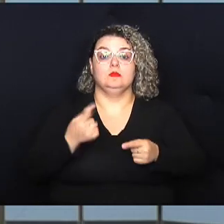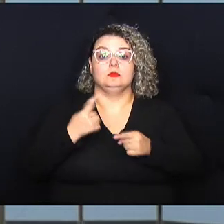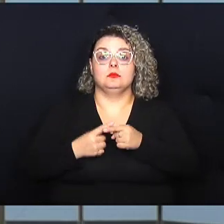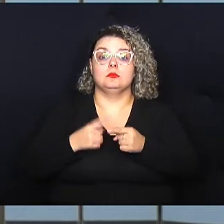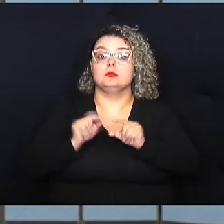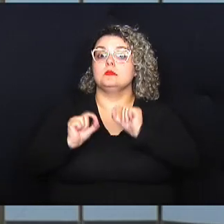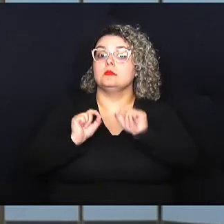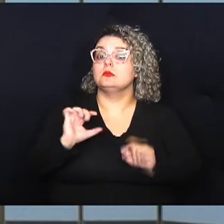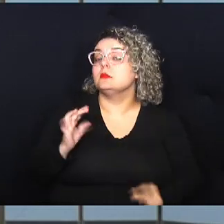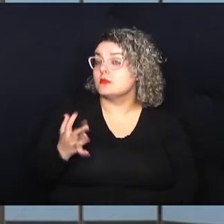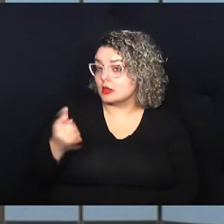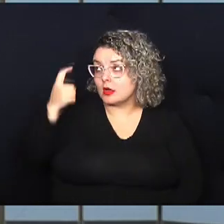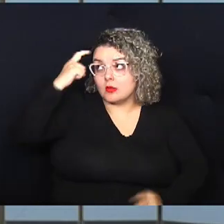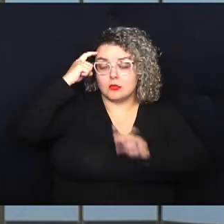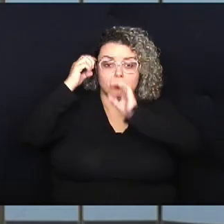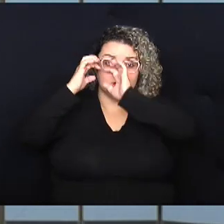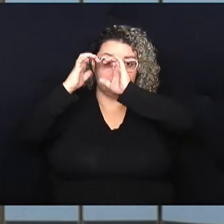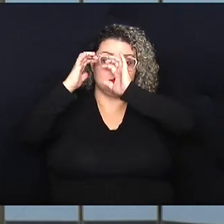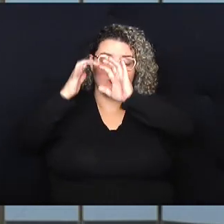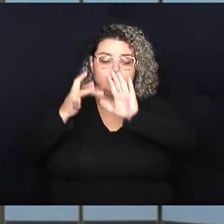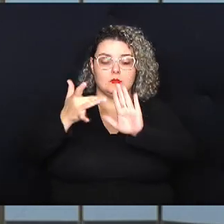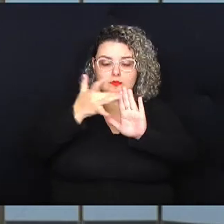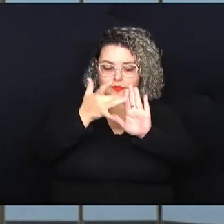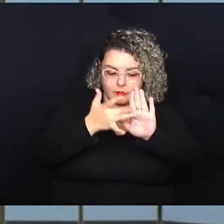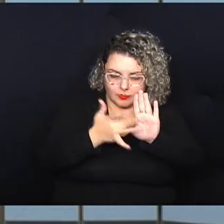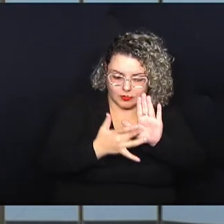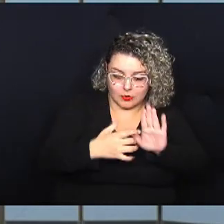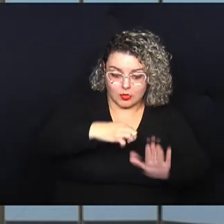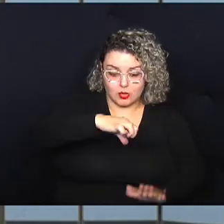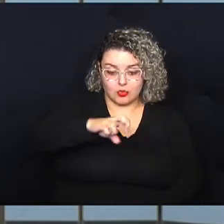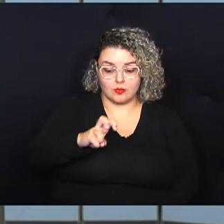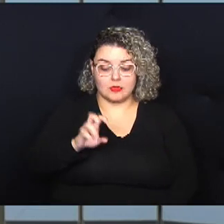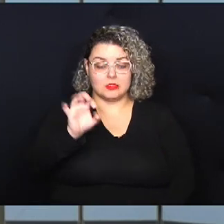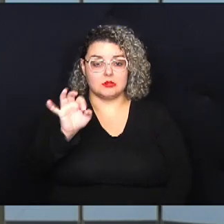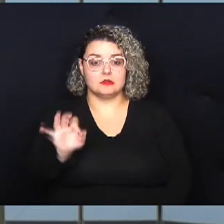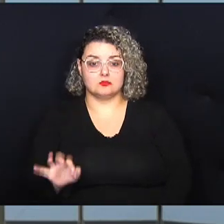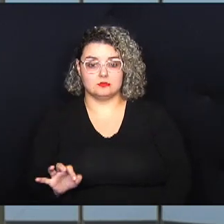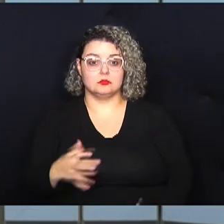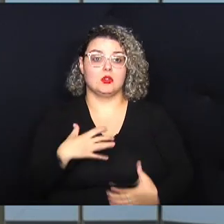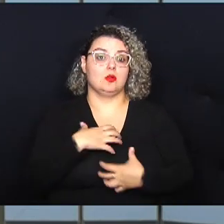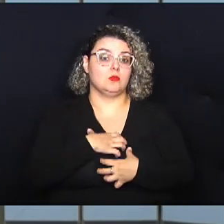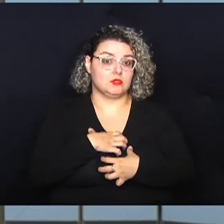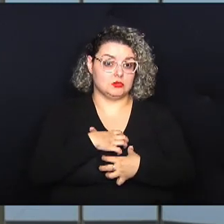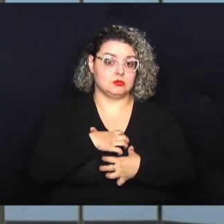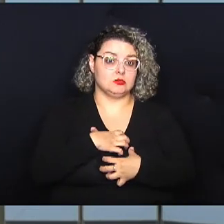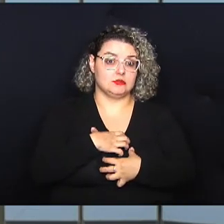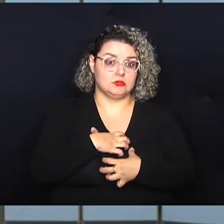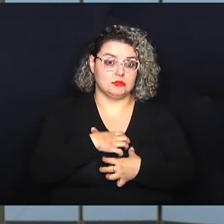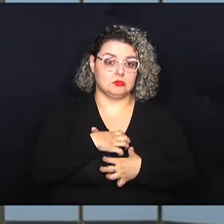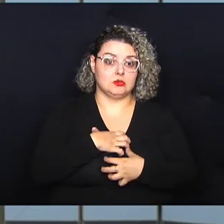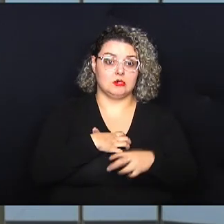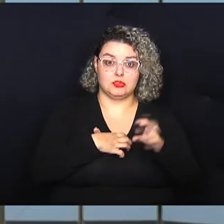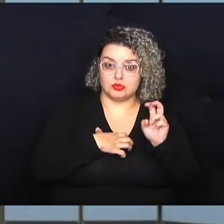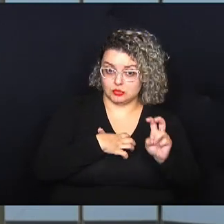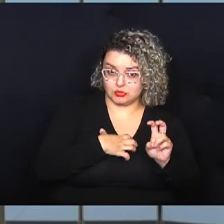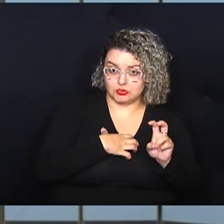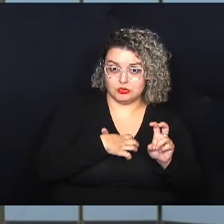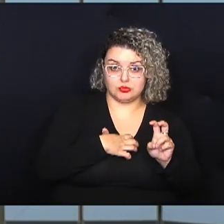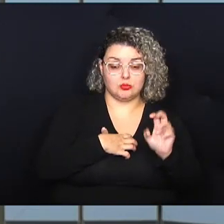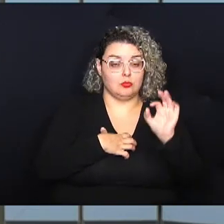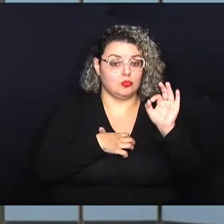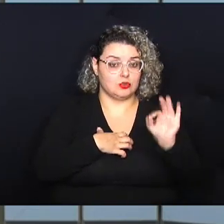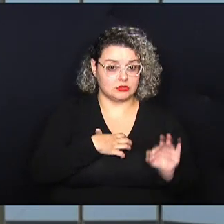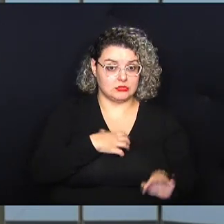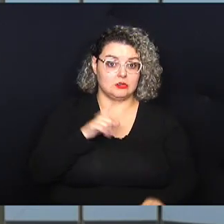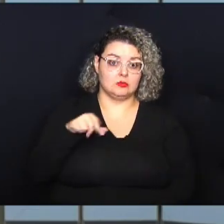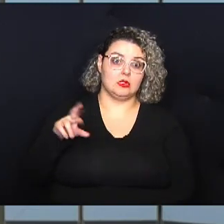é pautado em 95% somente emoções. E somente 5% razão. Então